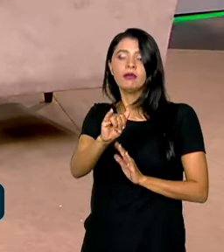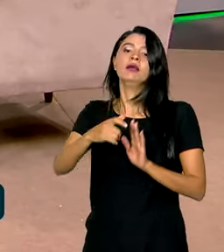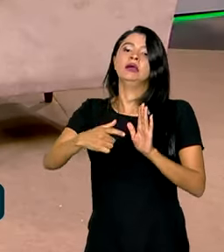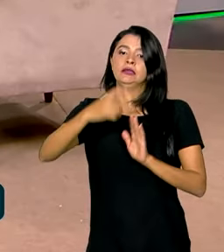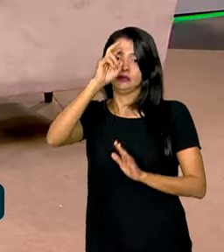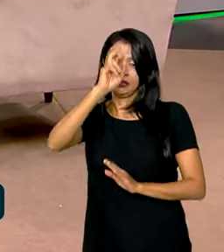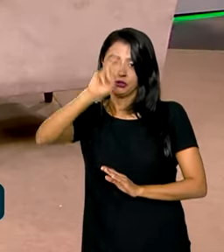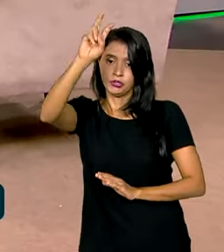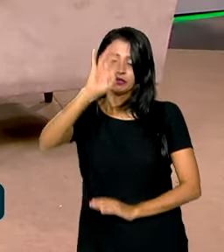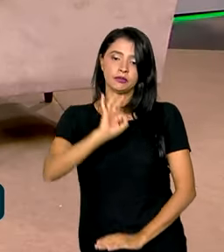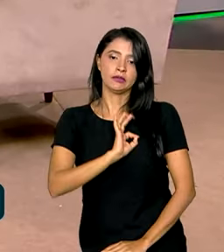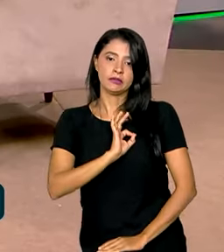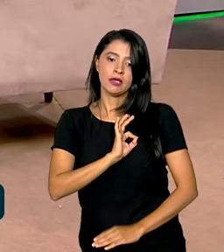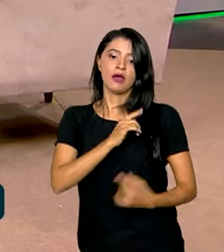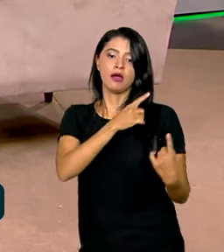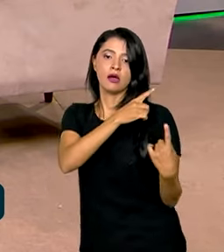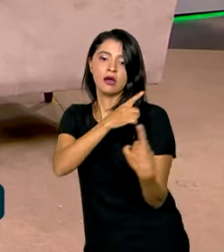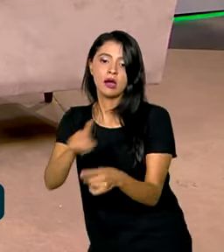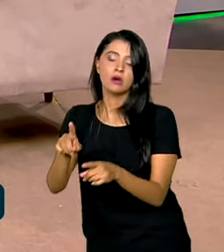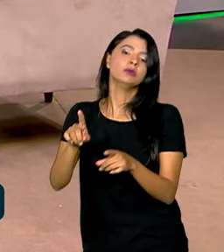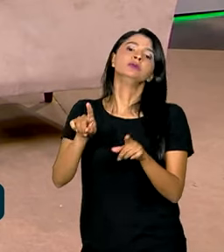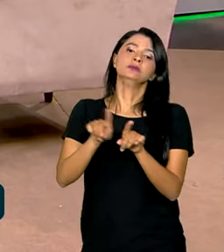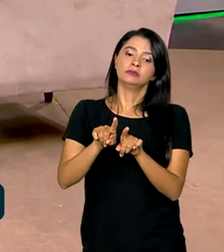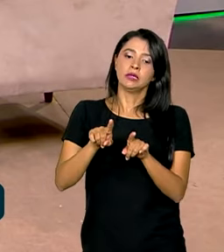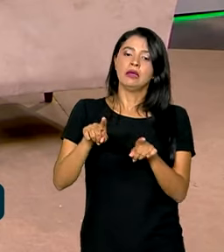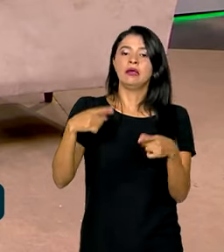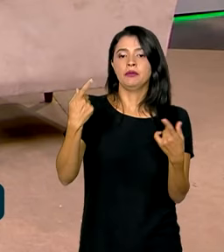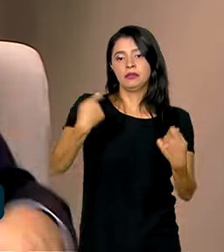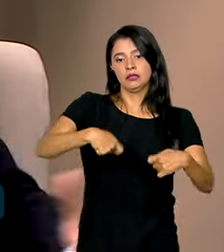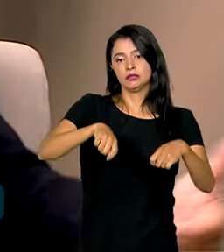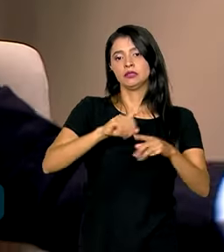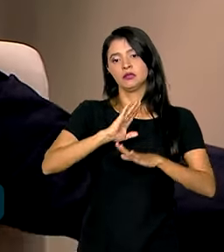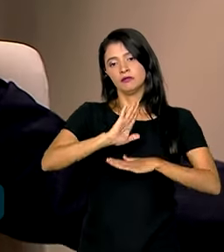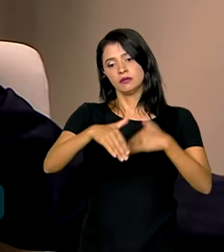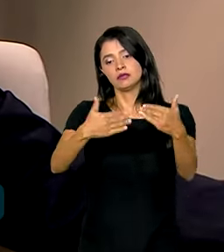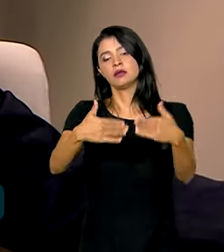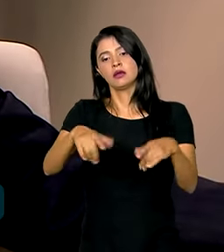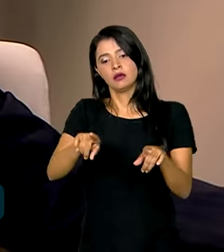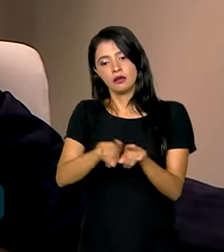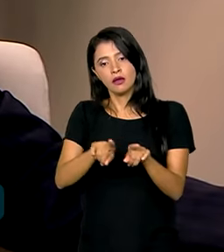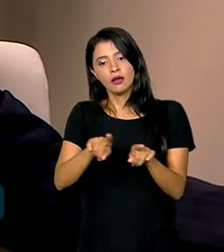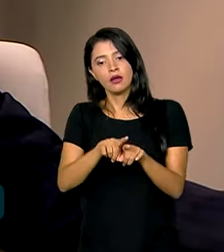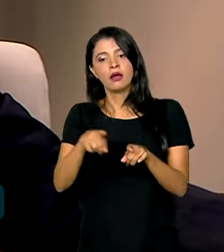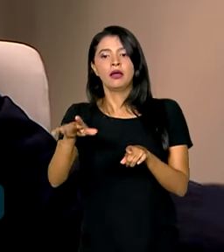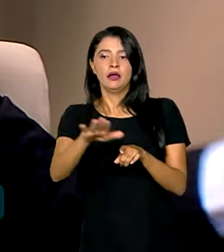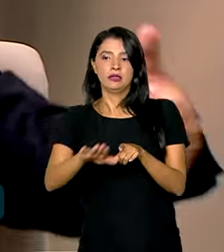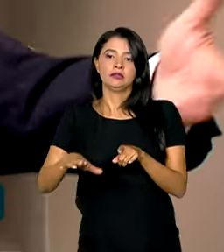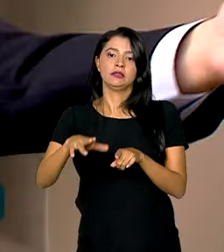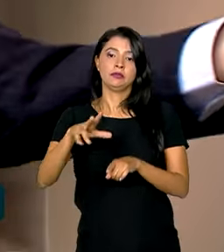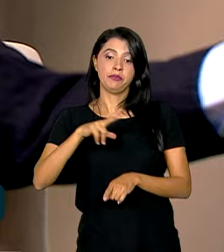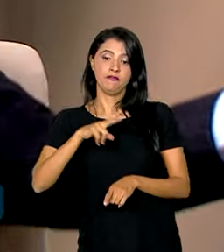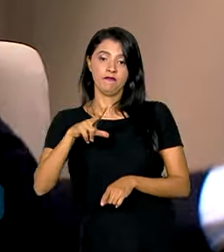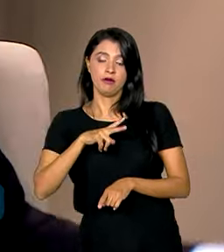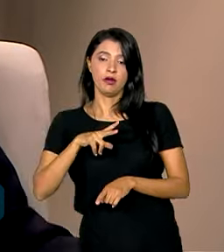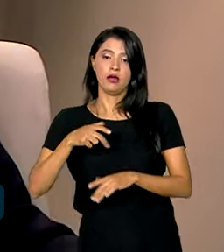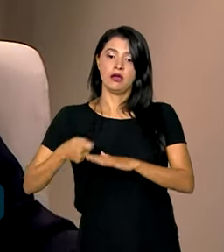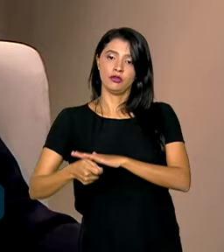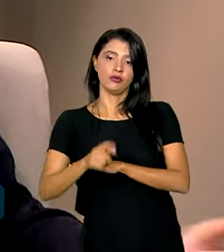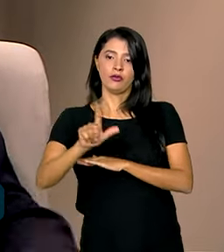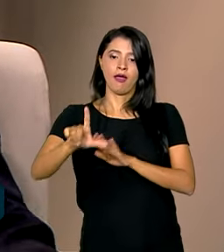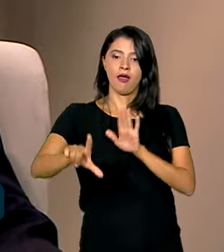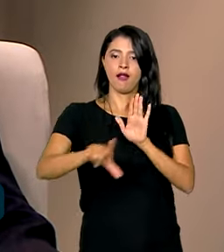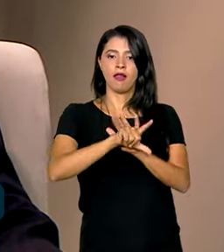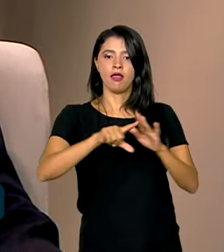policial, prevenção, repressão via inteligência policial, mas é preciso avançar também no mercado privado, que não pode ser a lei da selva,